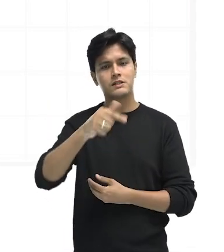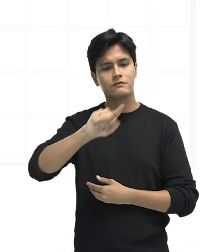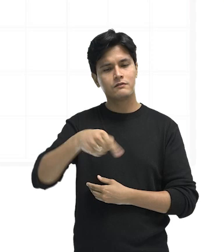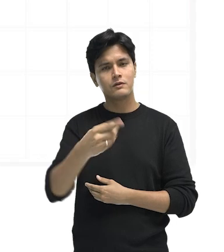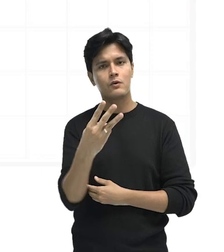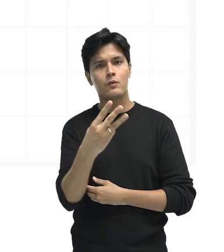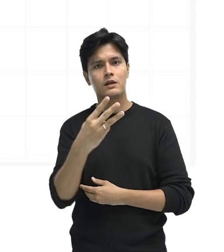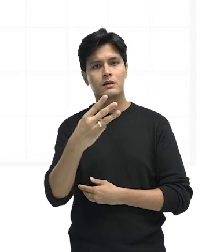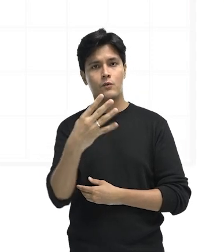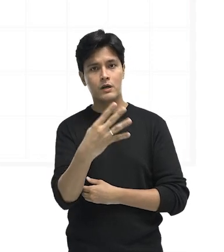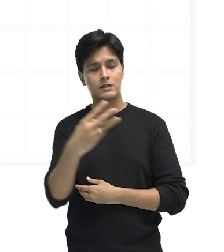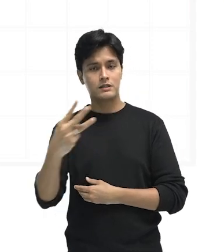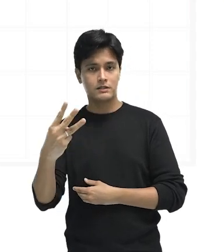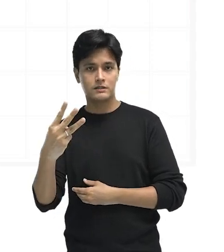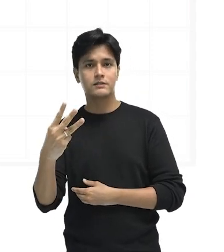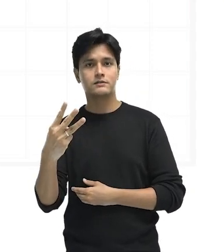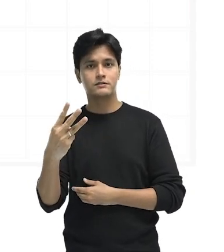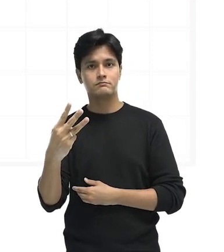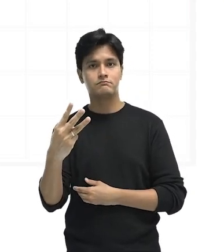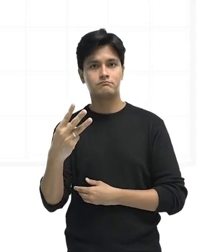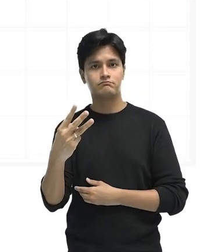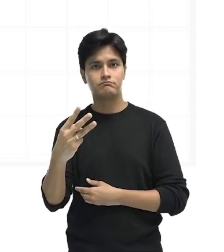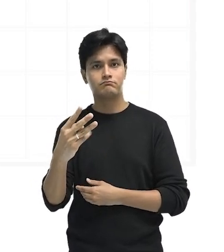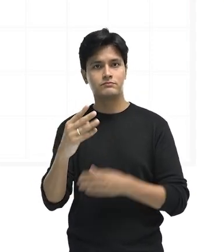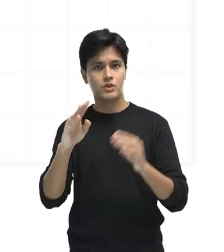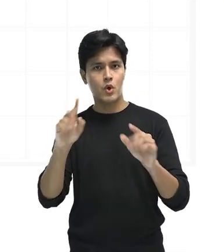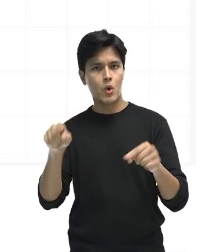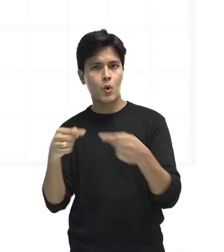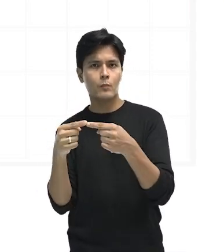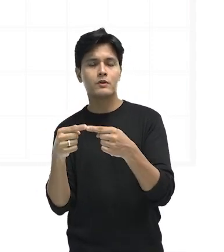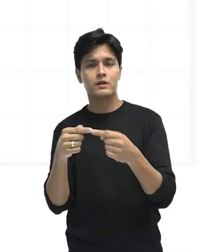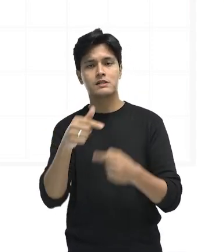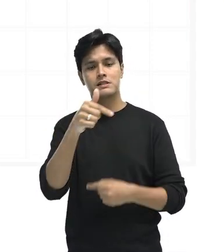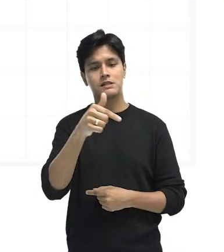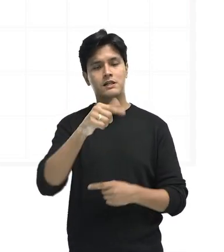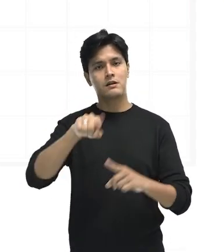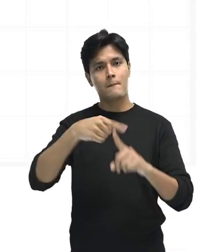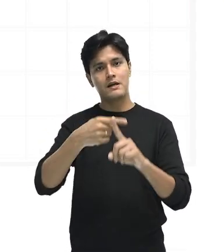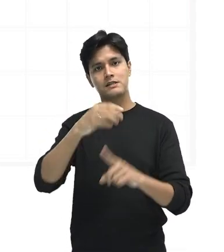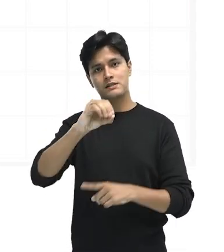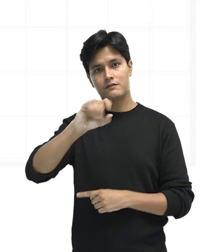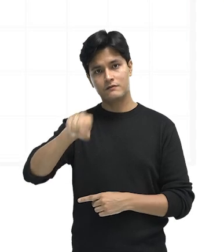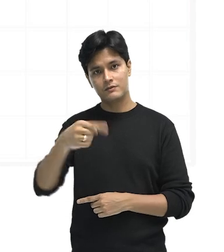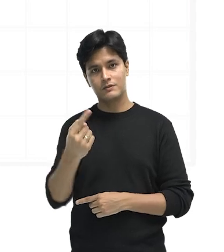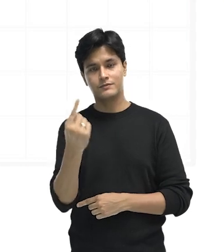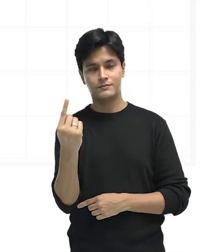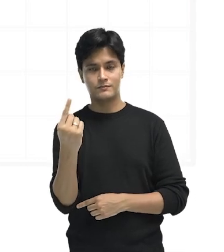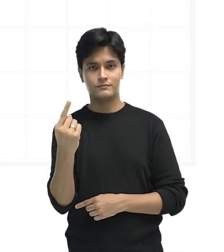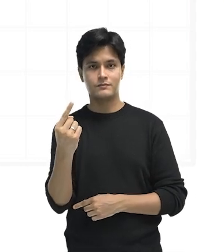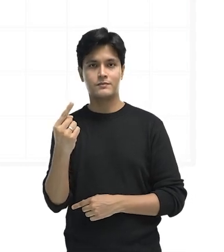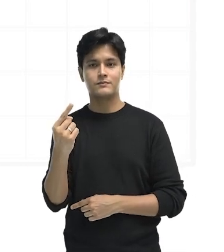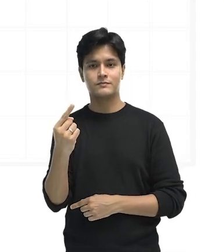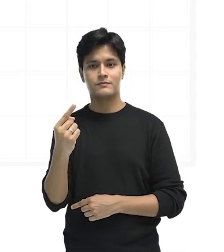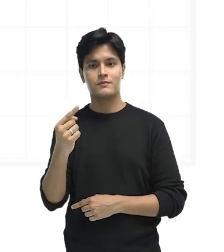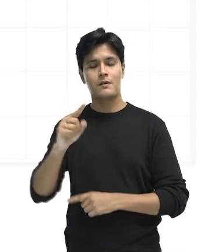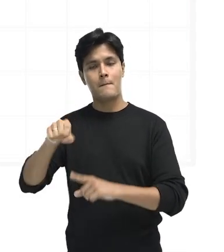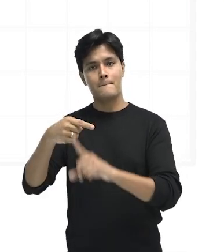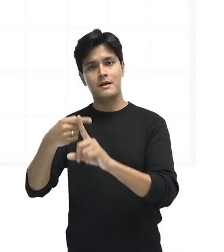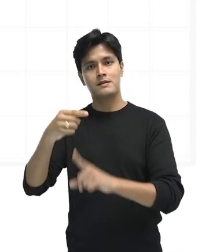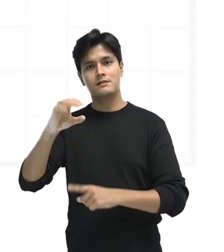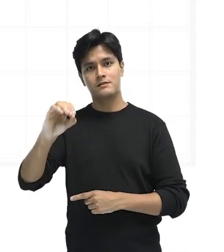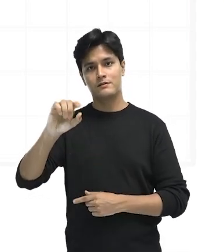7,43 é a mesma coisa que eu pegar o 7 e somar com 0,1, depois